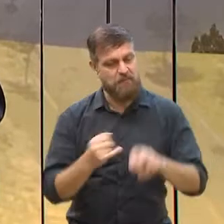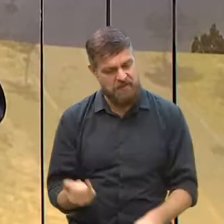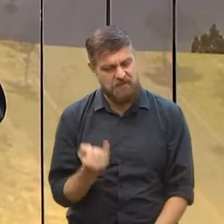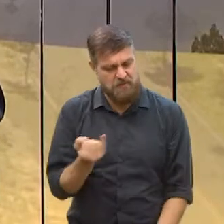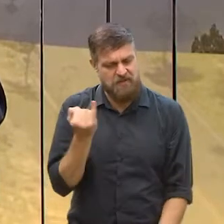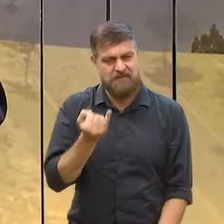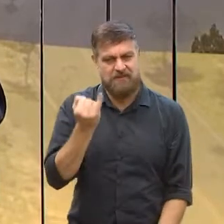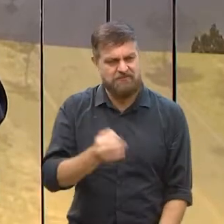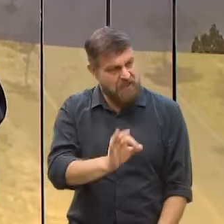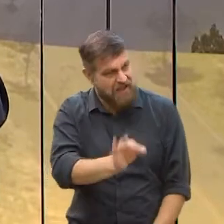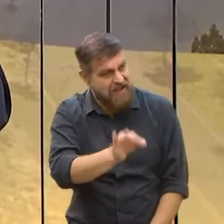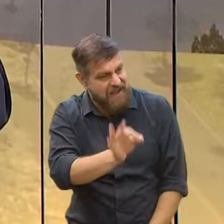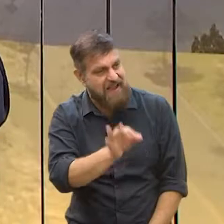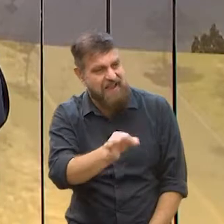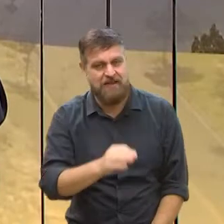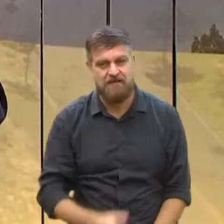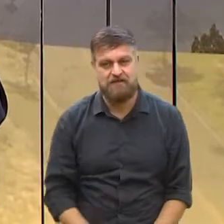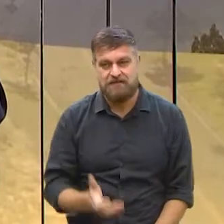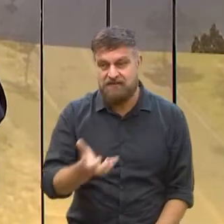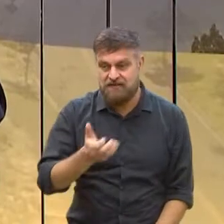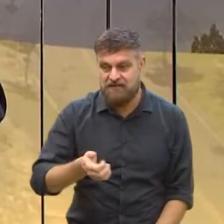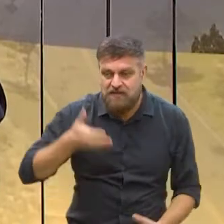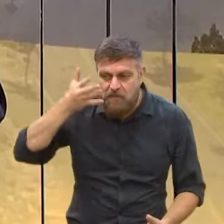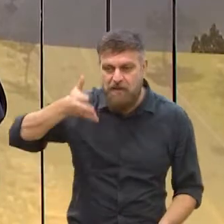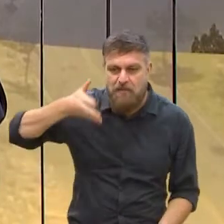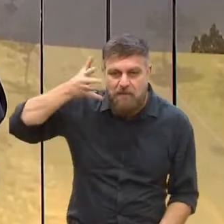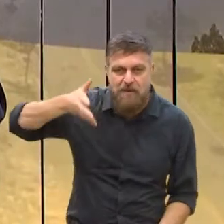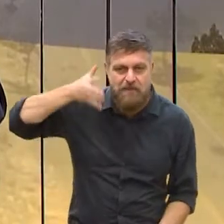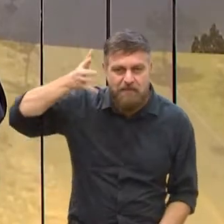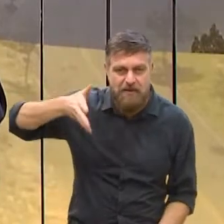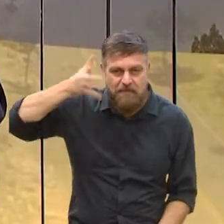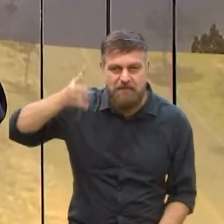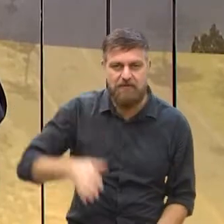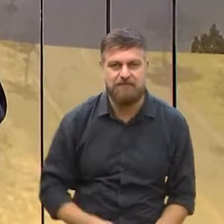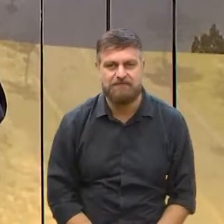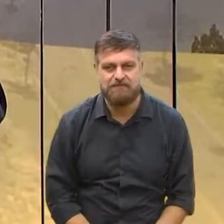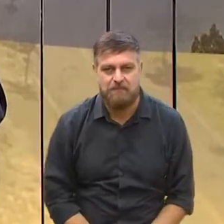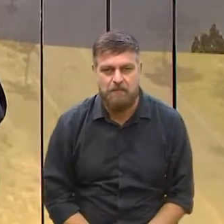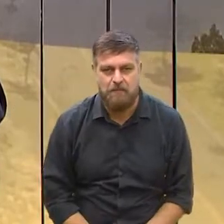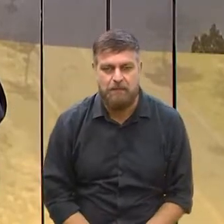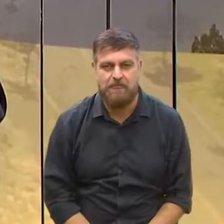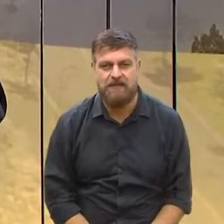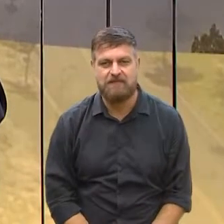mesmo e agradeço o convite para poder falar sobre isso, que é um assunto bastante importante mesmo. Realmente